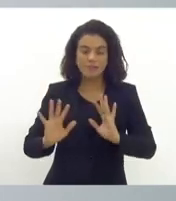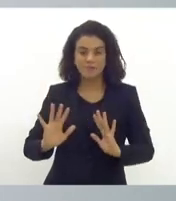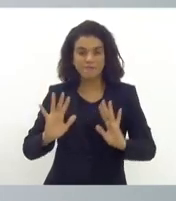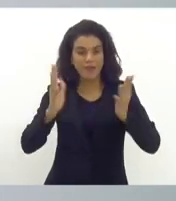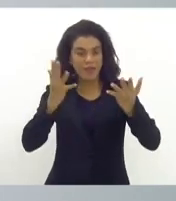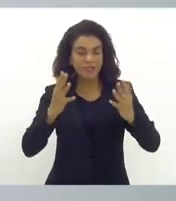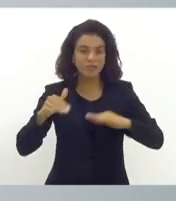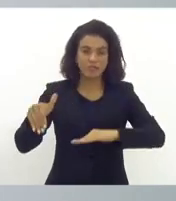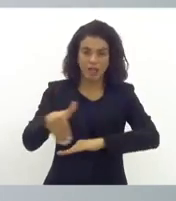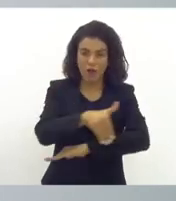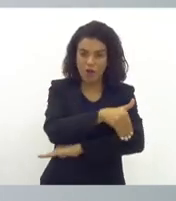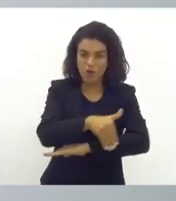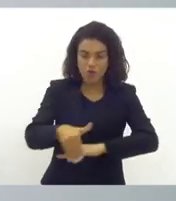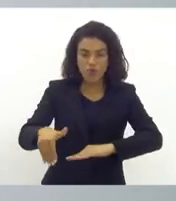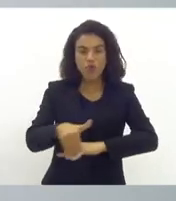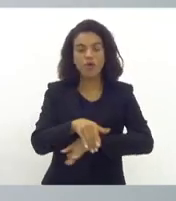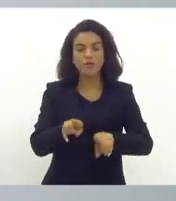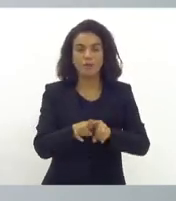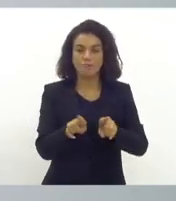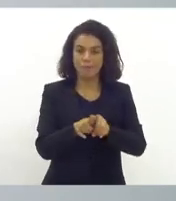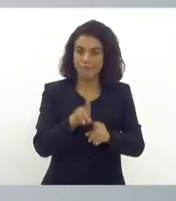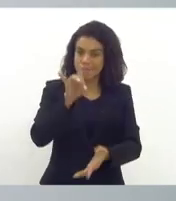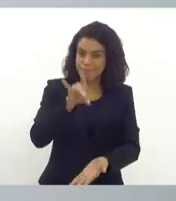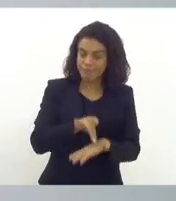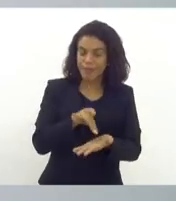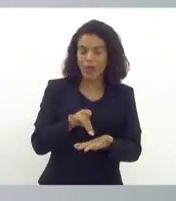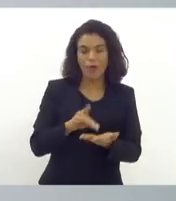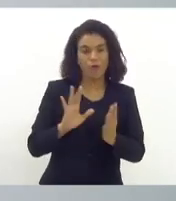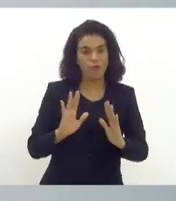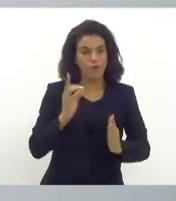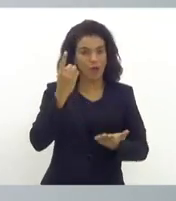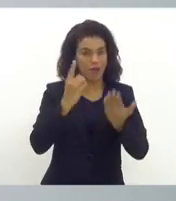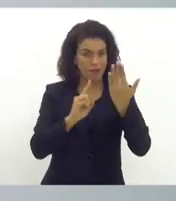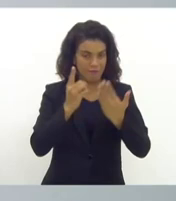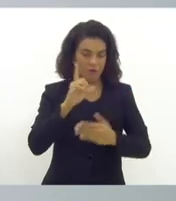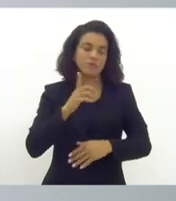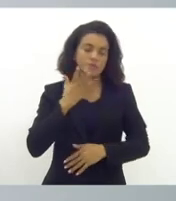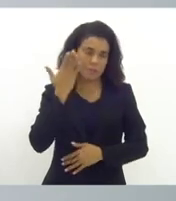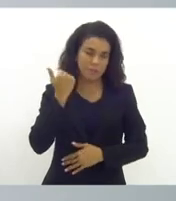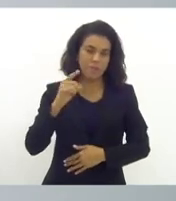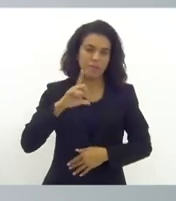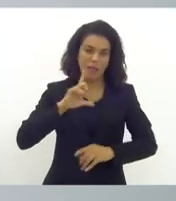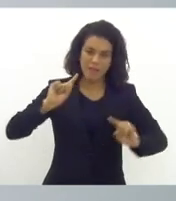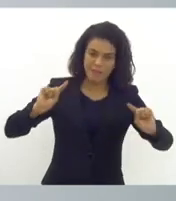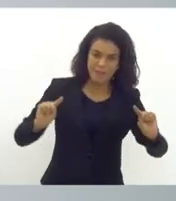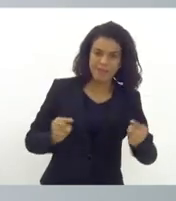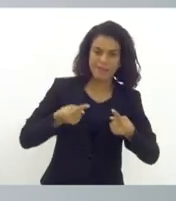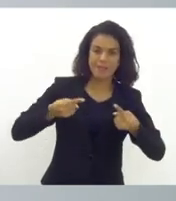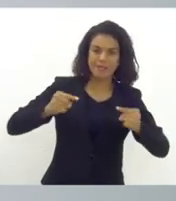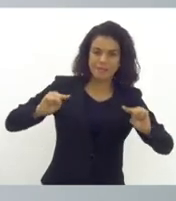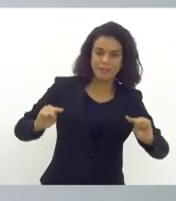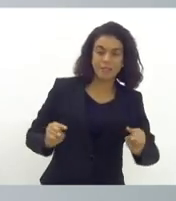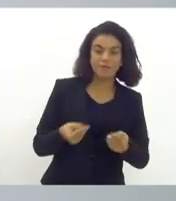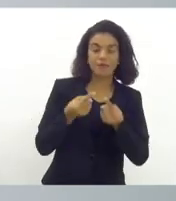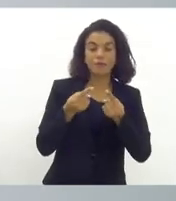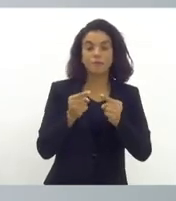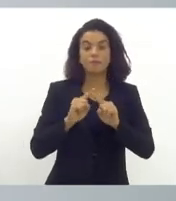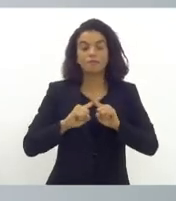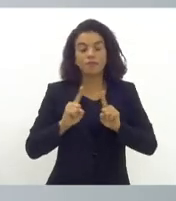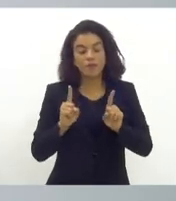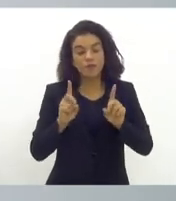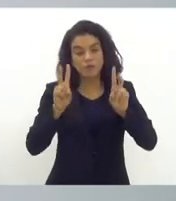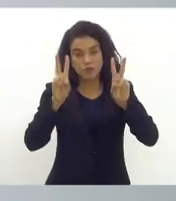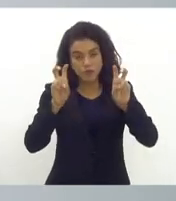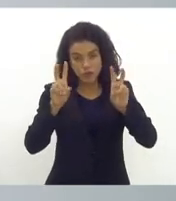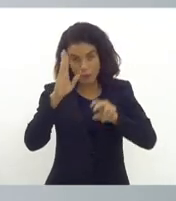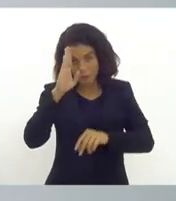a festa acontecer de maneira concreta a gente sabe que há muitos desafios colocados em especial no que tange